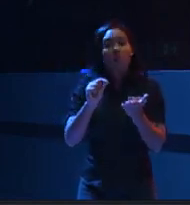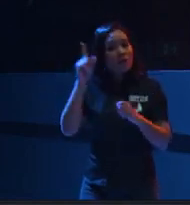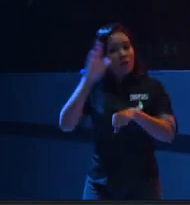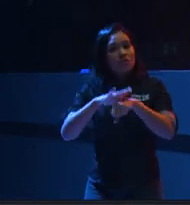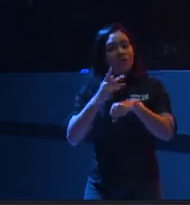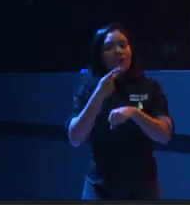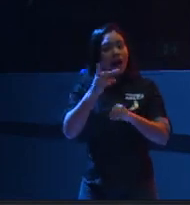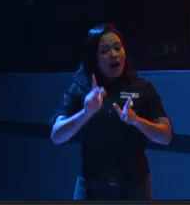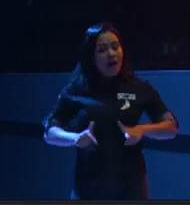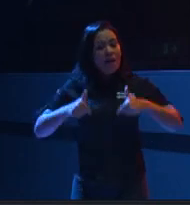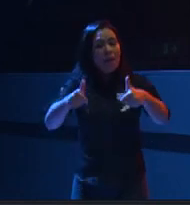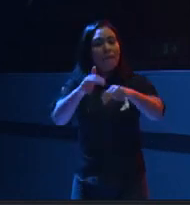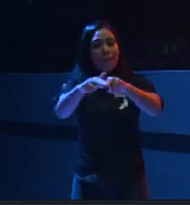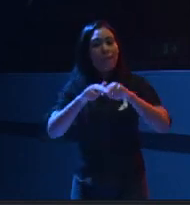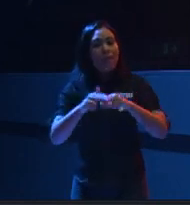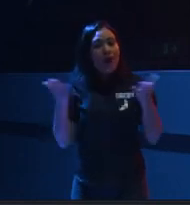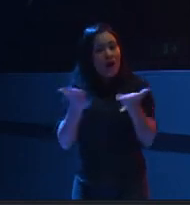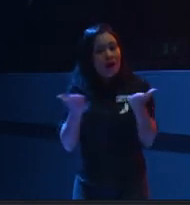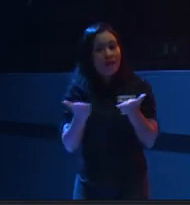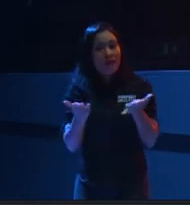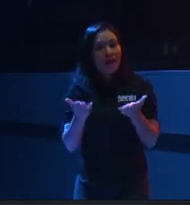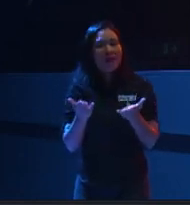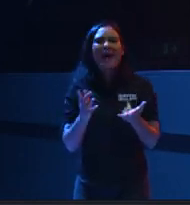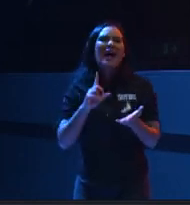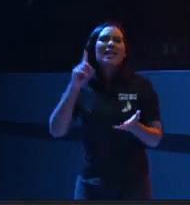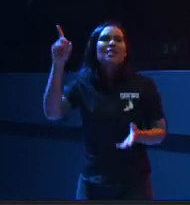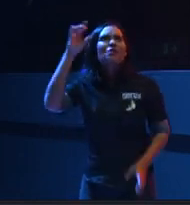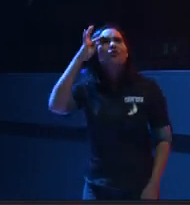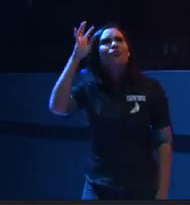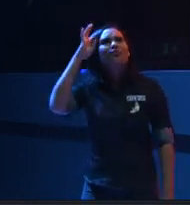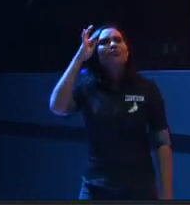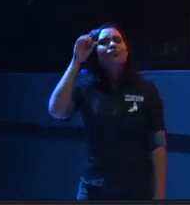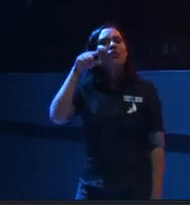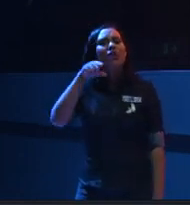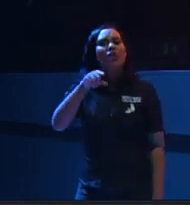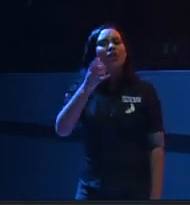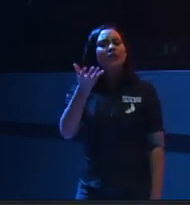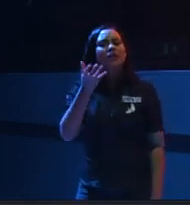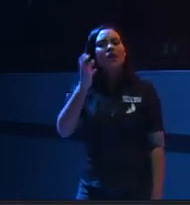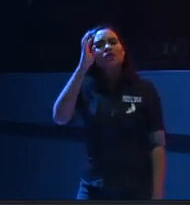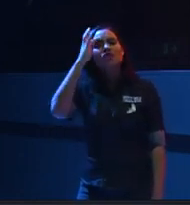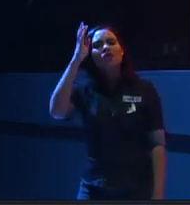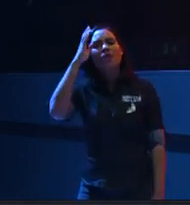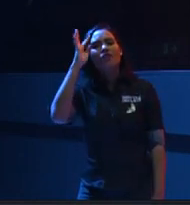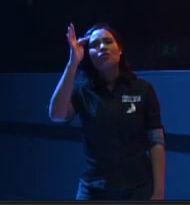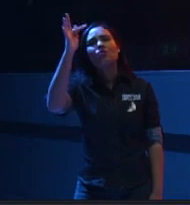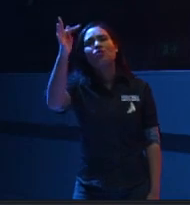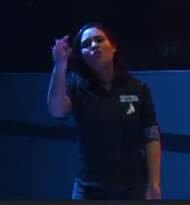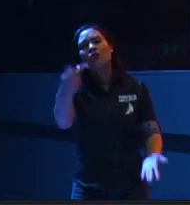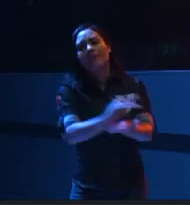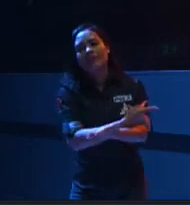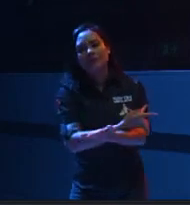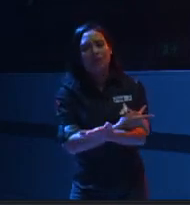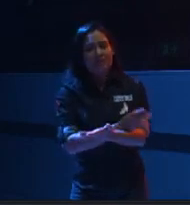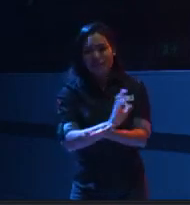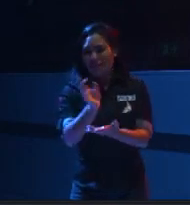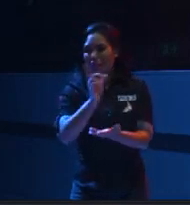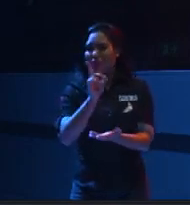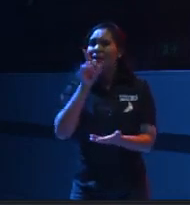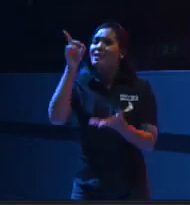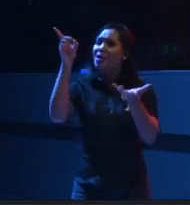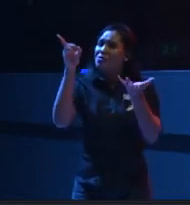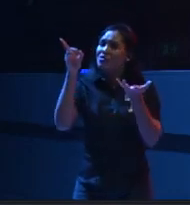Deus não está esperando que você tenha tudo que você sonhou e para que ele faça algo muito lindo na tua história